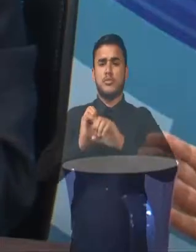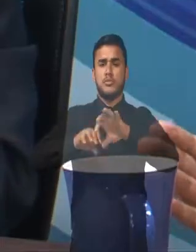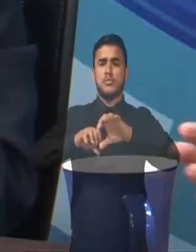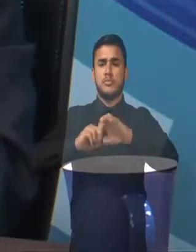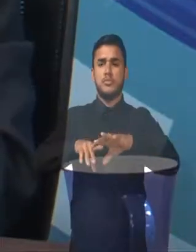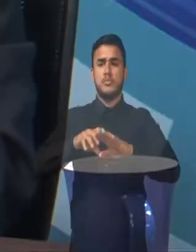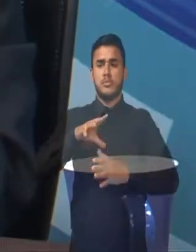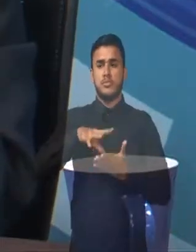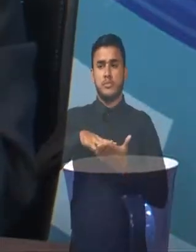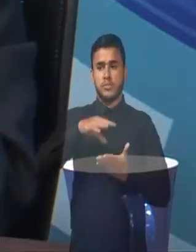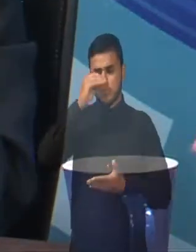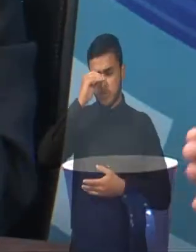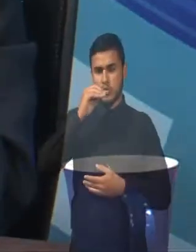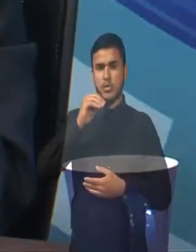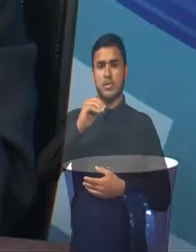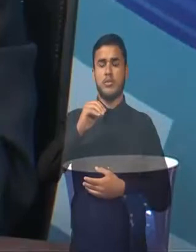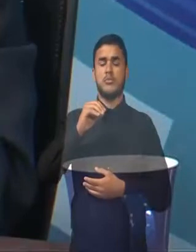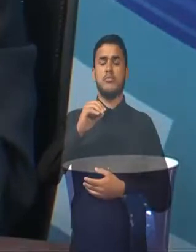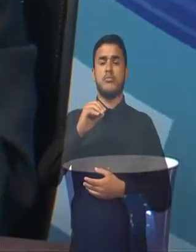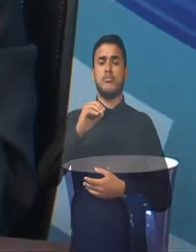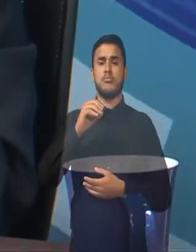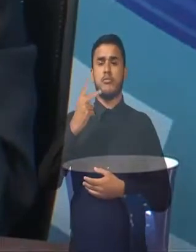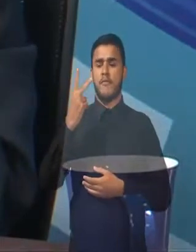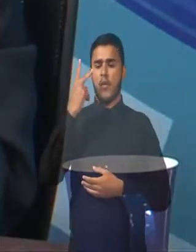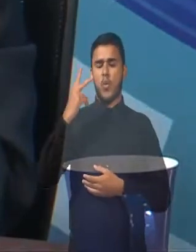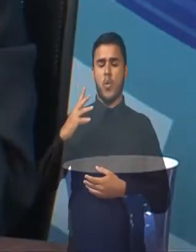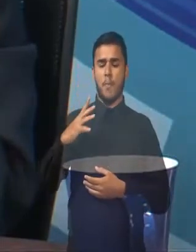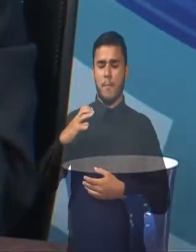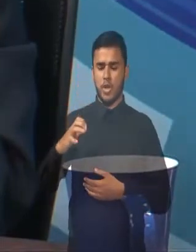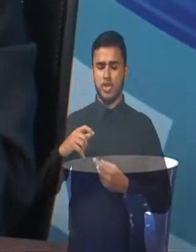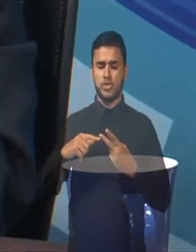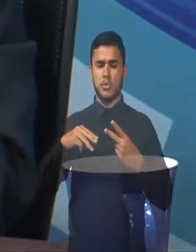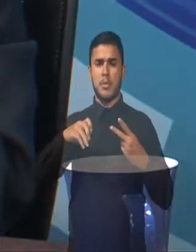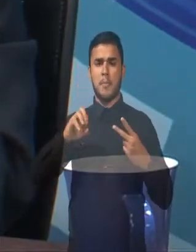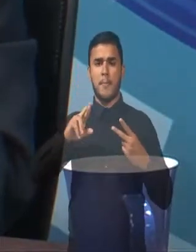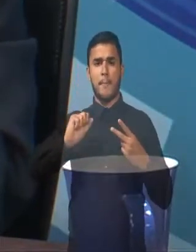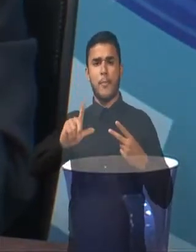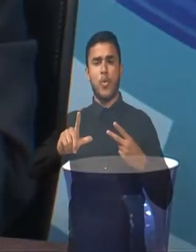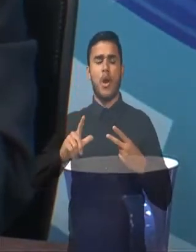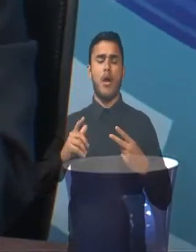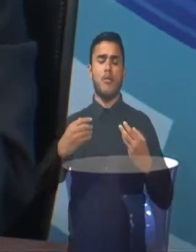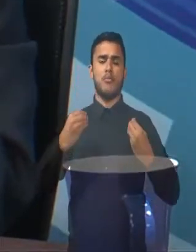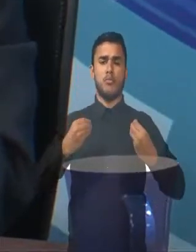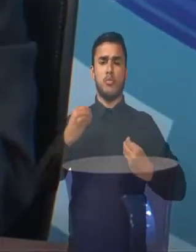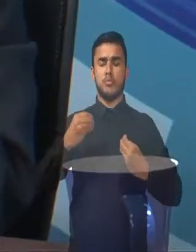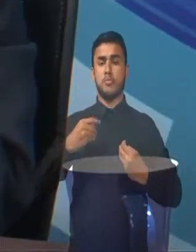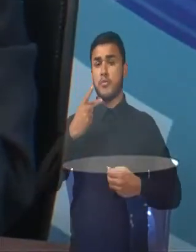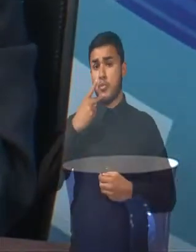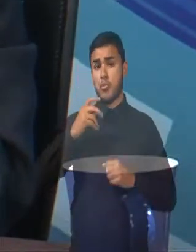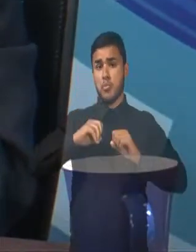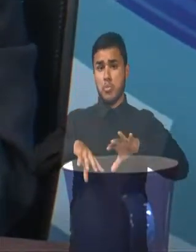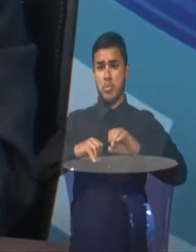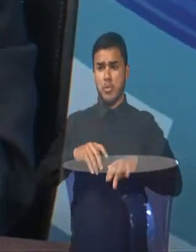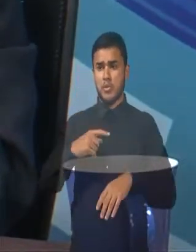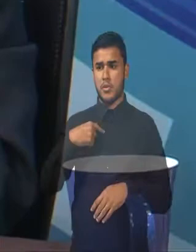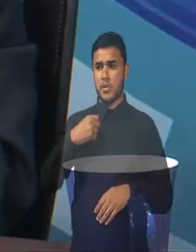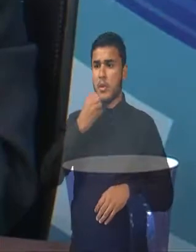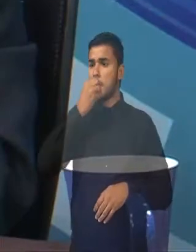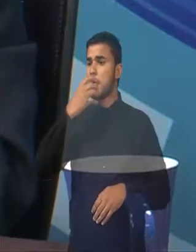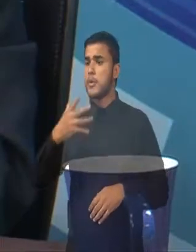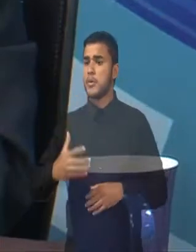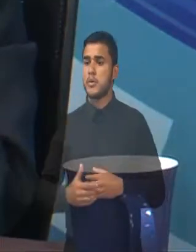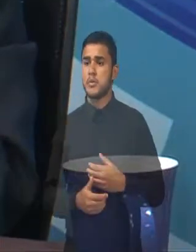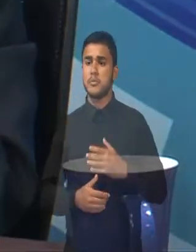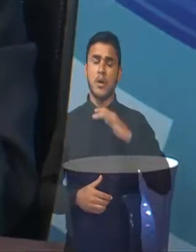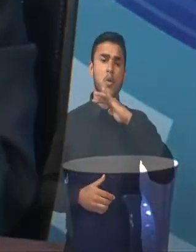teoria dos valores, filosofia moral, eu indagava em sala de aula o que é o bem e o mal, e as pessoas diziam o que cada